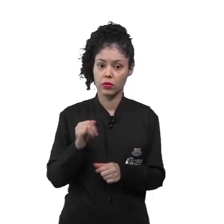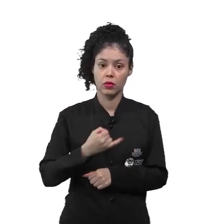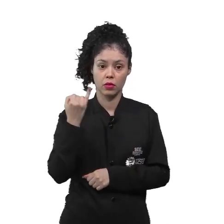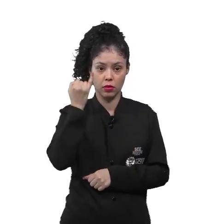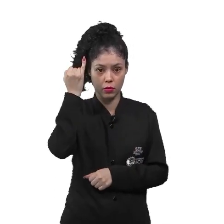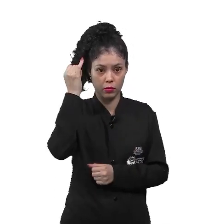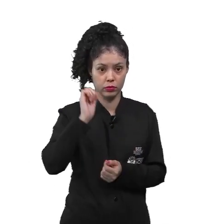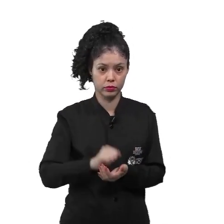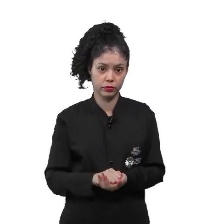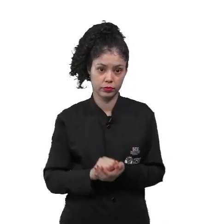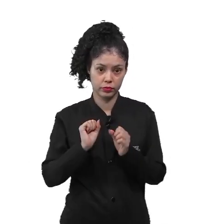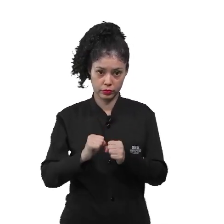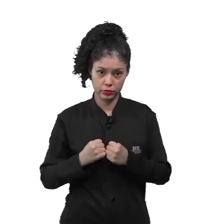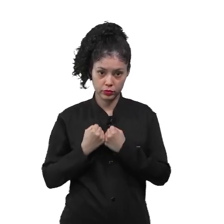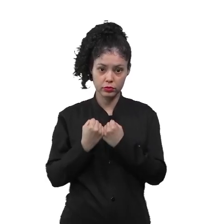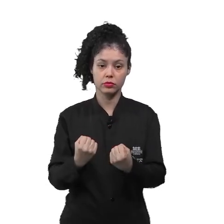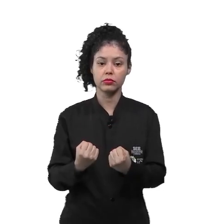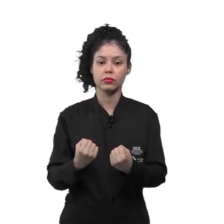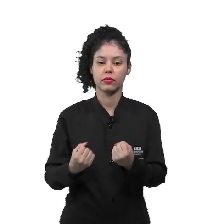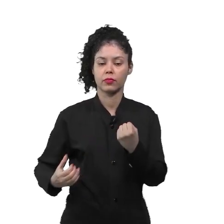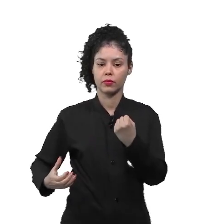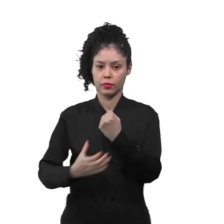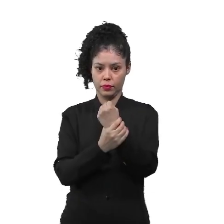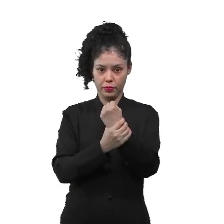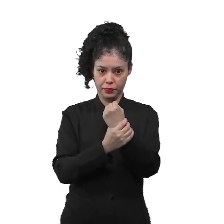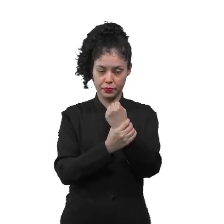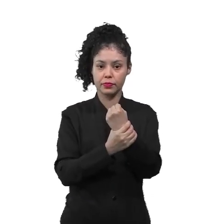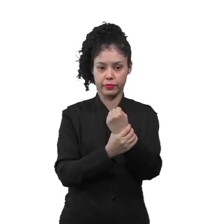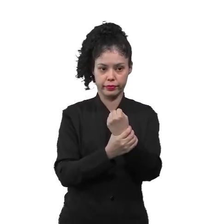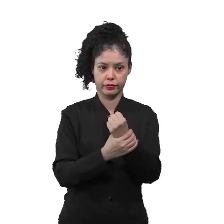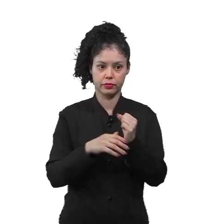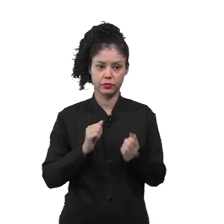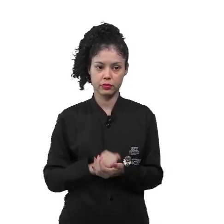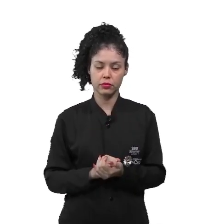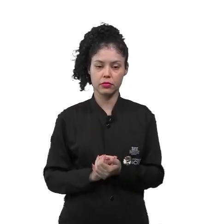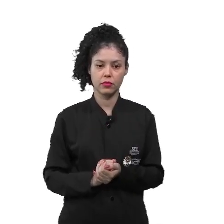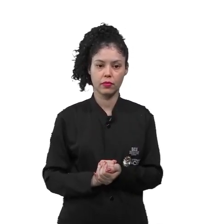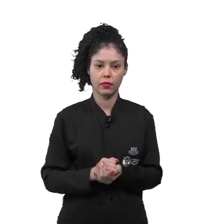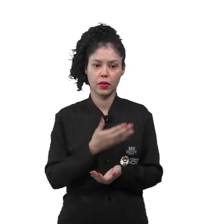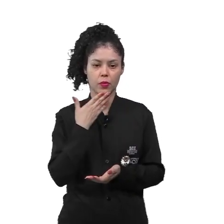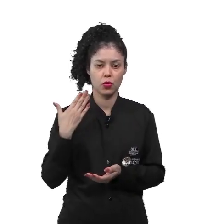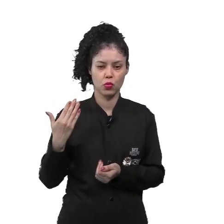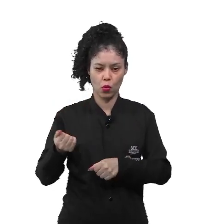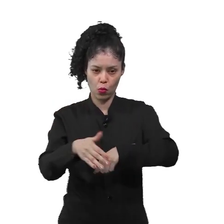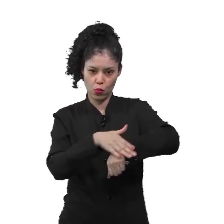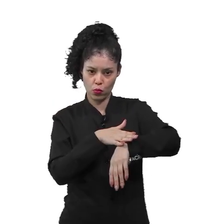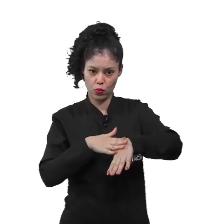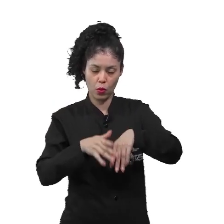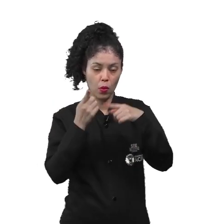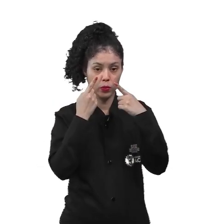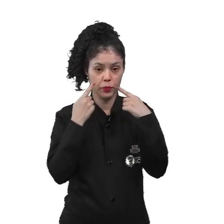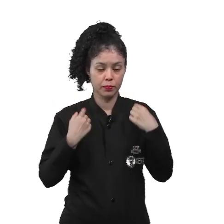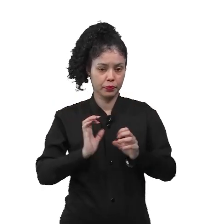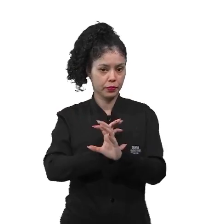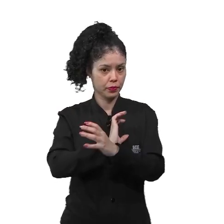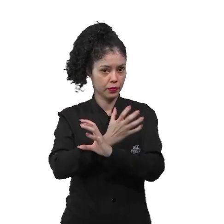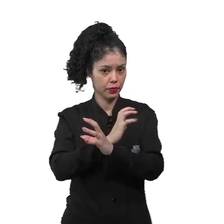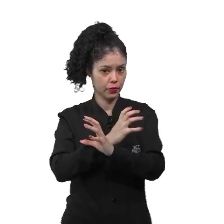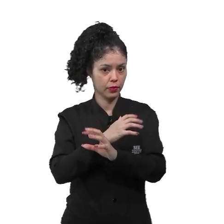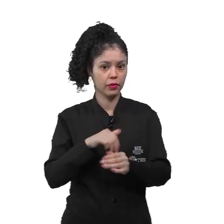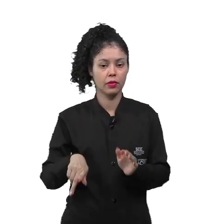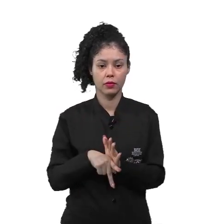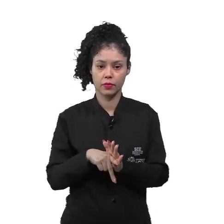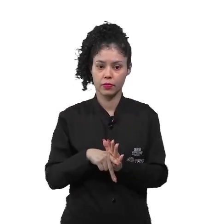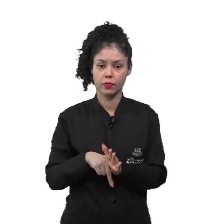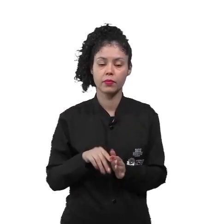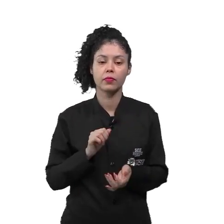de sustentação e proteção, né? Então, vai dar aquele viço ali para a pele, ali para os nossos ossos, né, para os tendões,